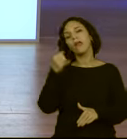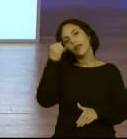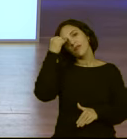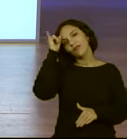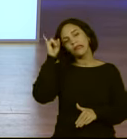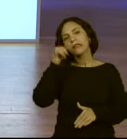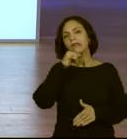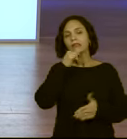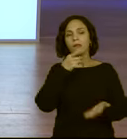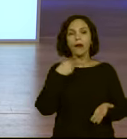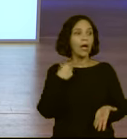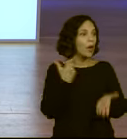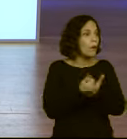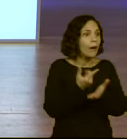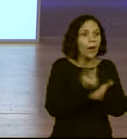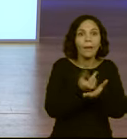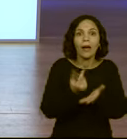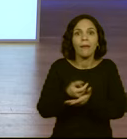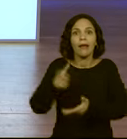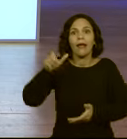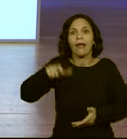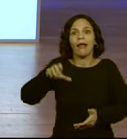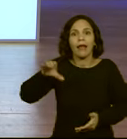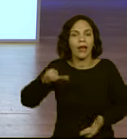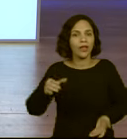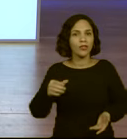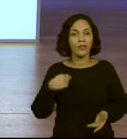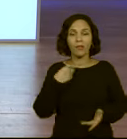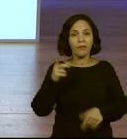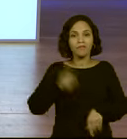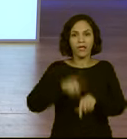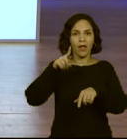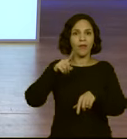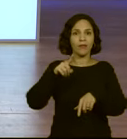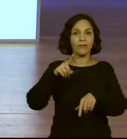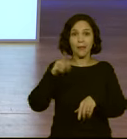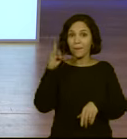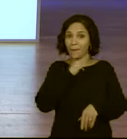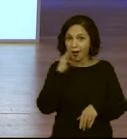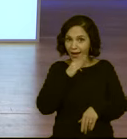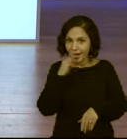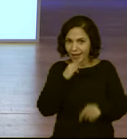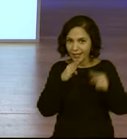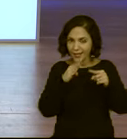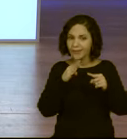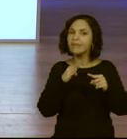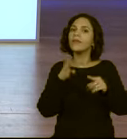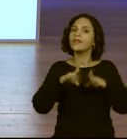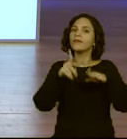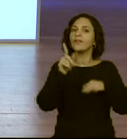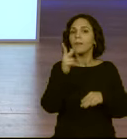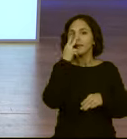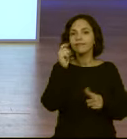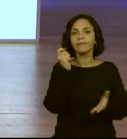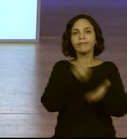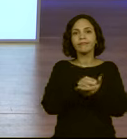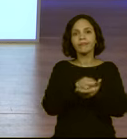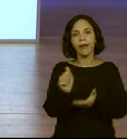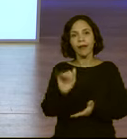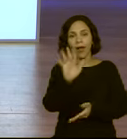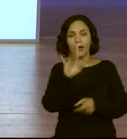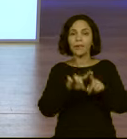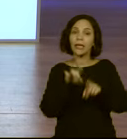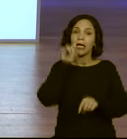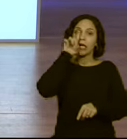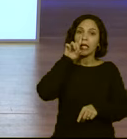do de querer comprar crédito de querer tudo pra ontem essa pressa vai fazer você pagar mais caro e